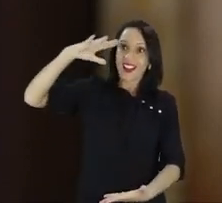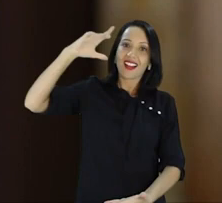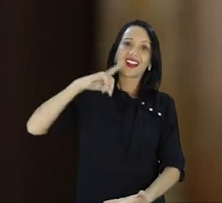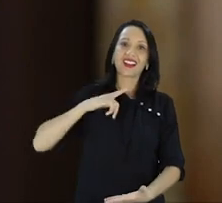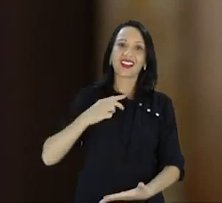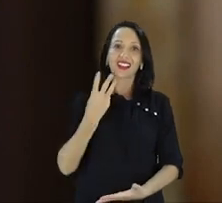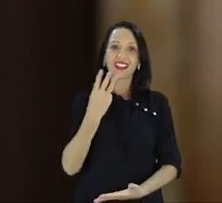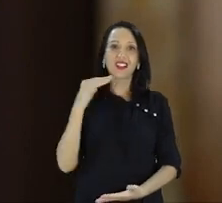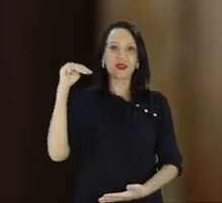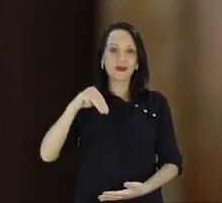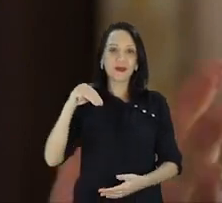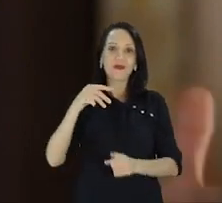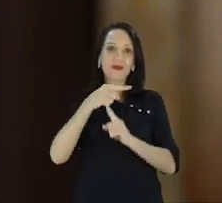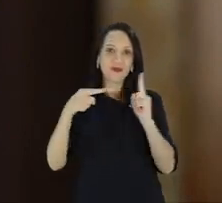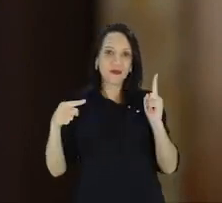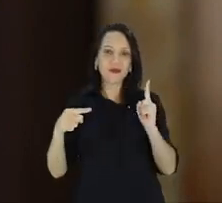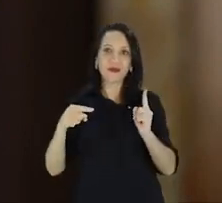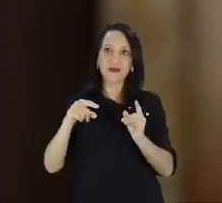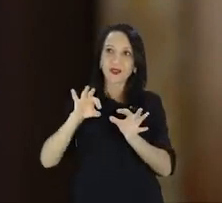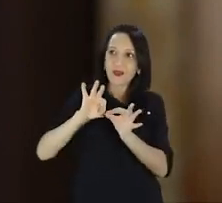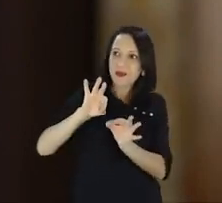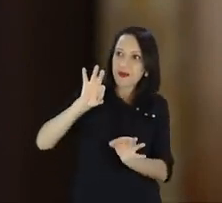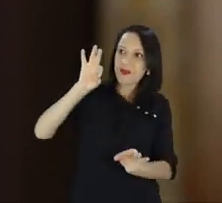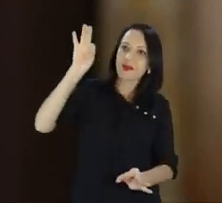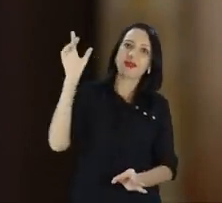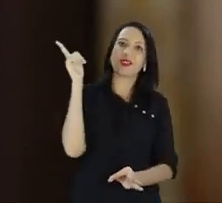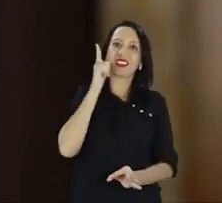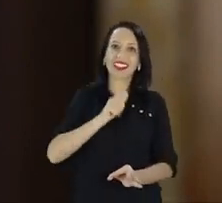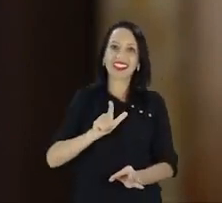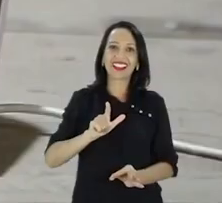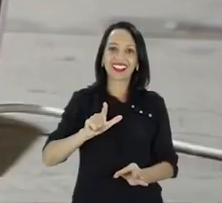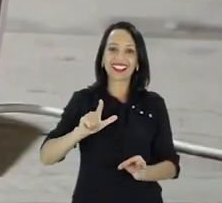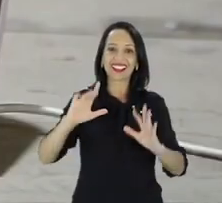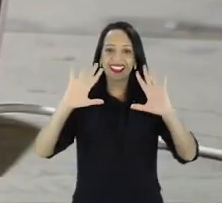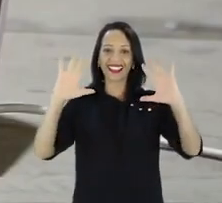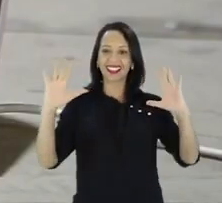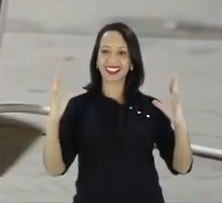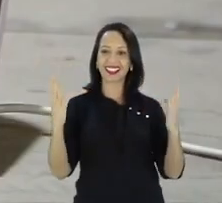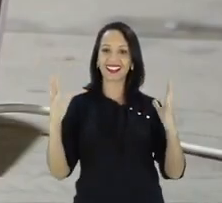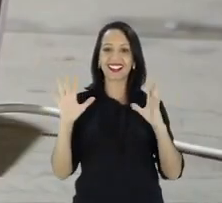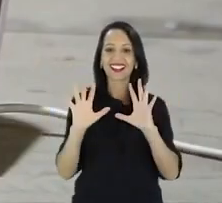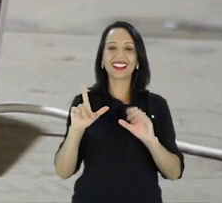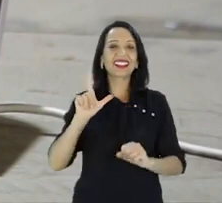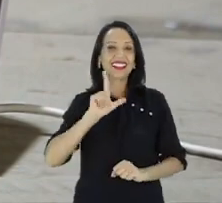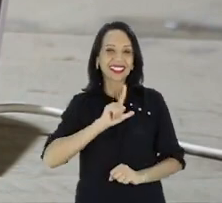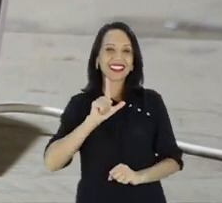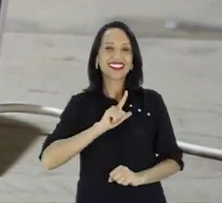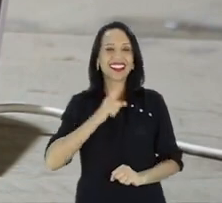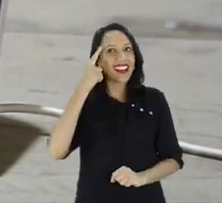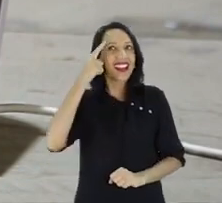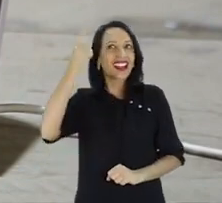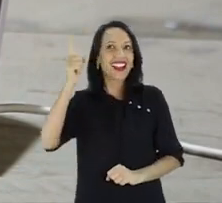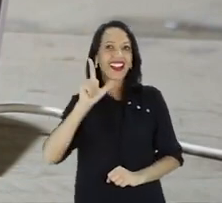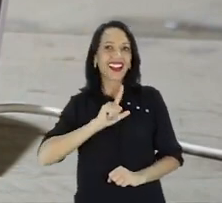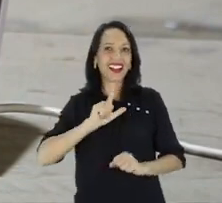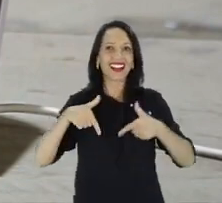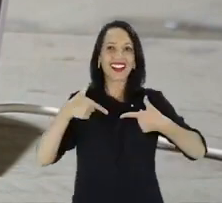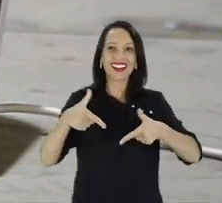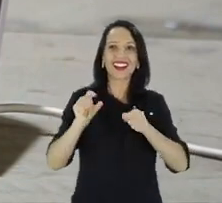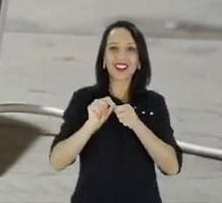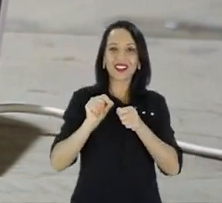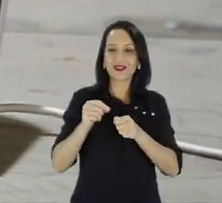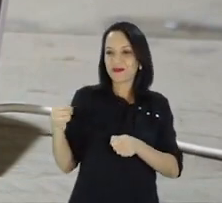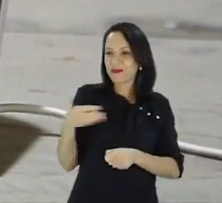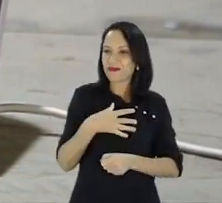de 3,5 m de altura para poder criar uma presença naquele lugar e aí eu tive a ideia de fazer isso de uma forma